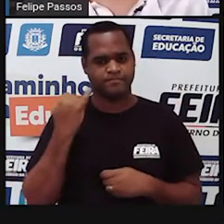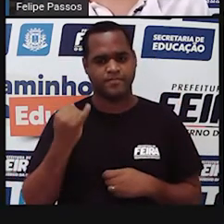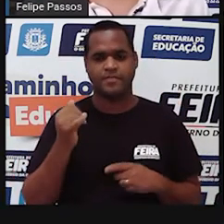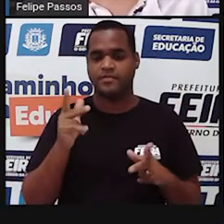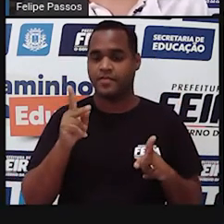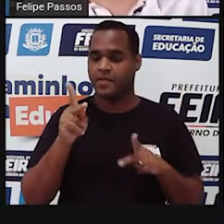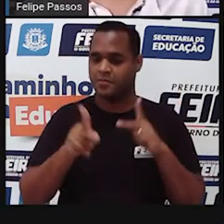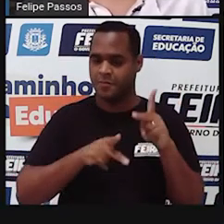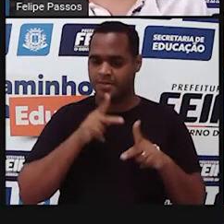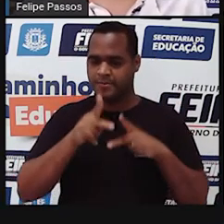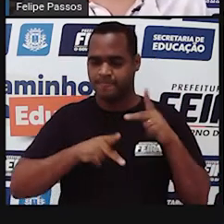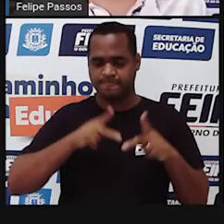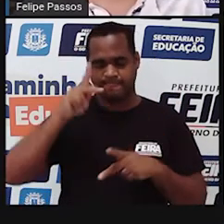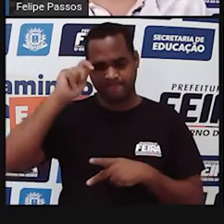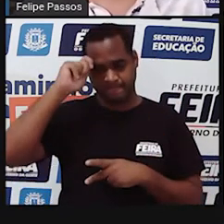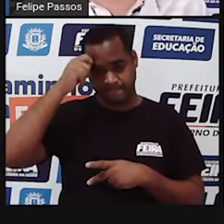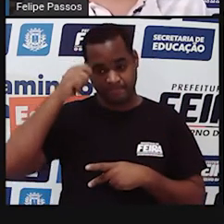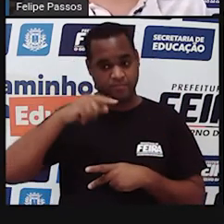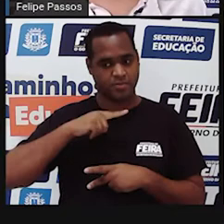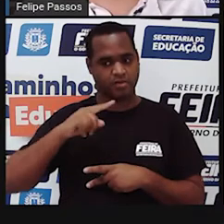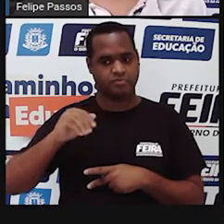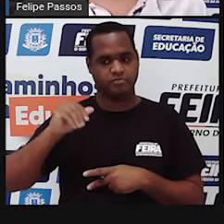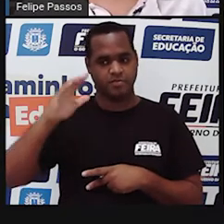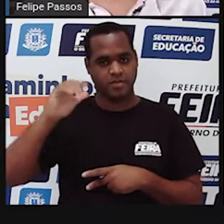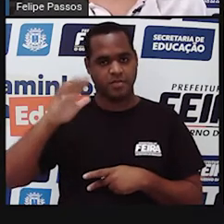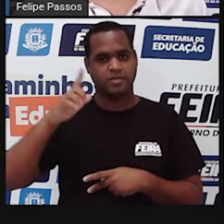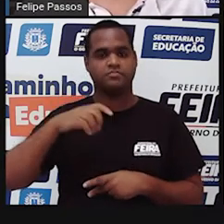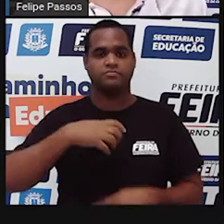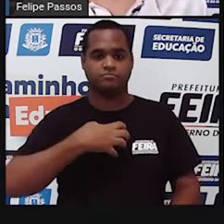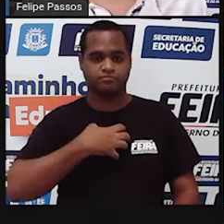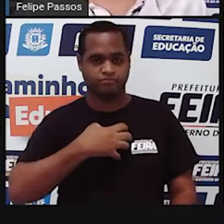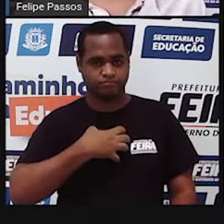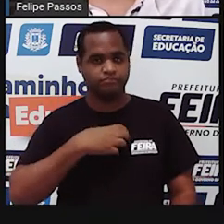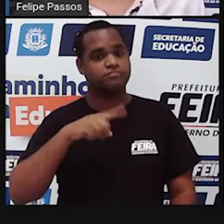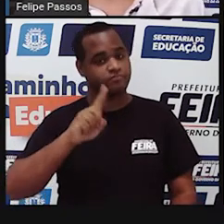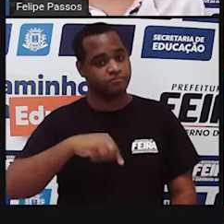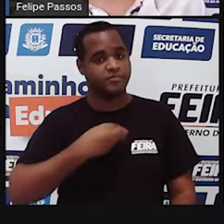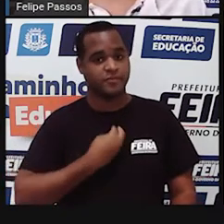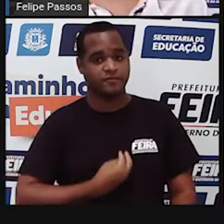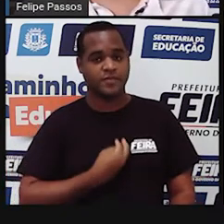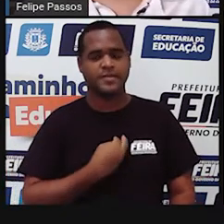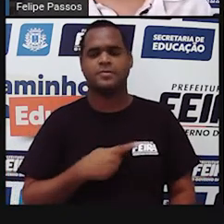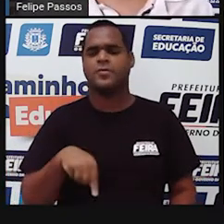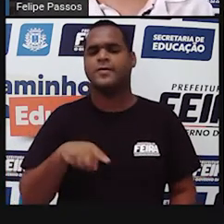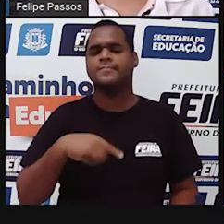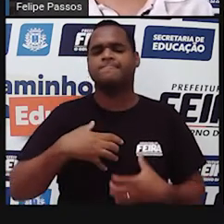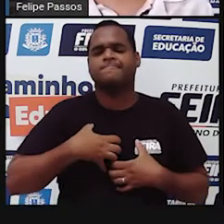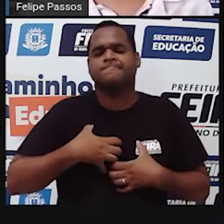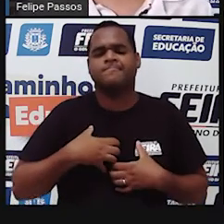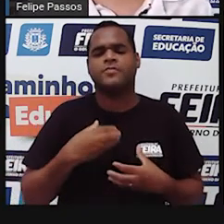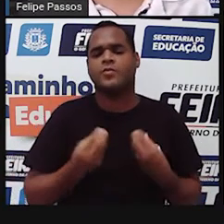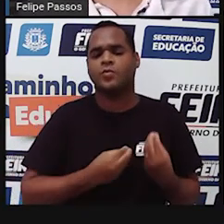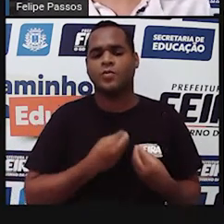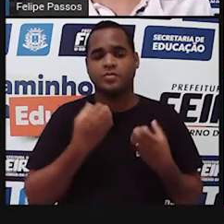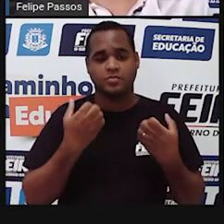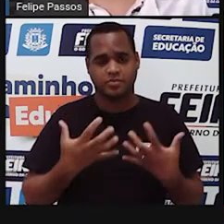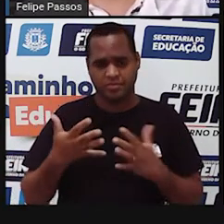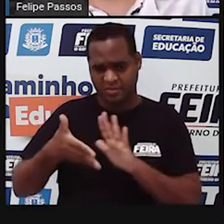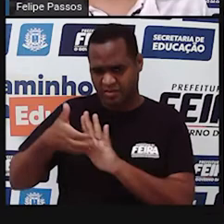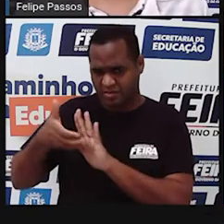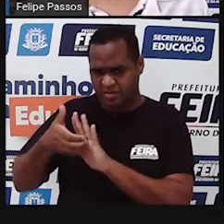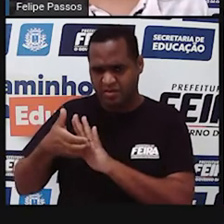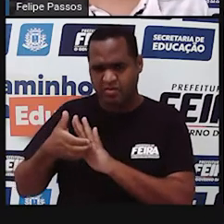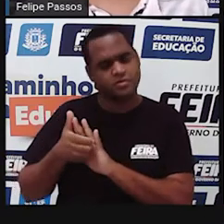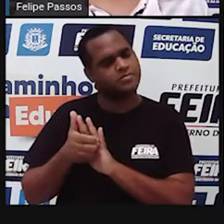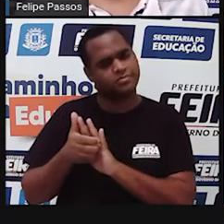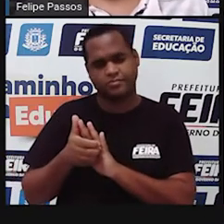negra ela é maioria em muitos lugares, na Bahia, por exemplo, né? Faz sentido ter exclusão dessas pessoas? Não faz sentido,